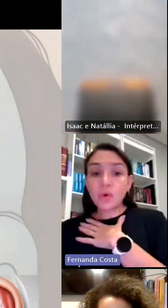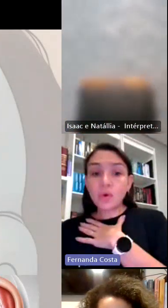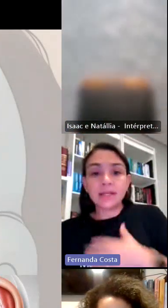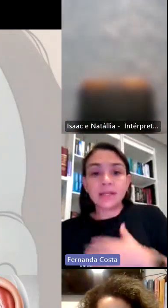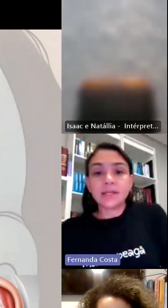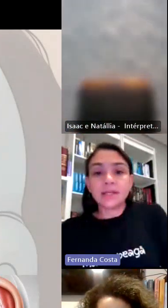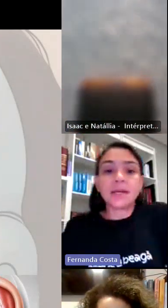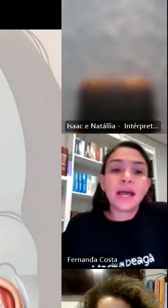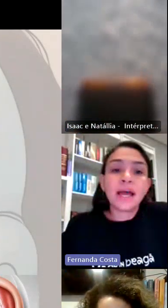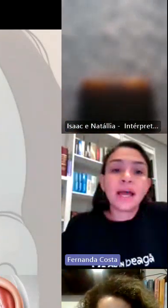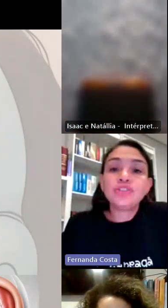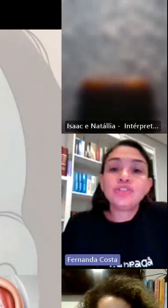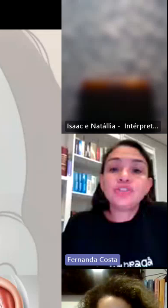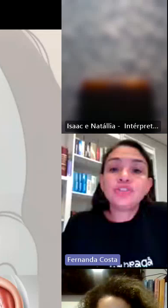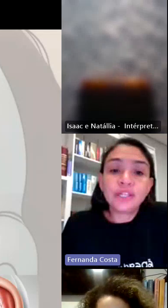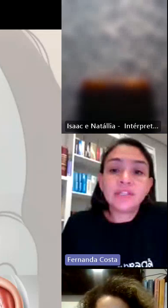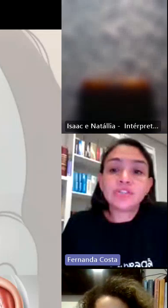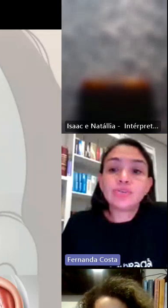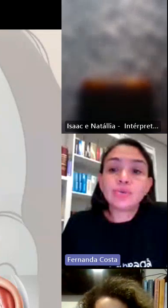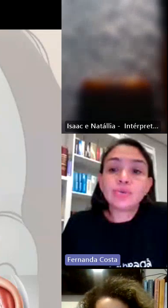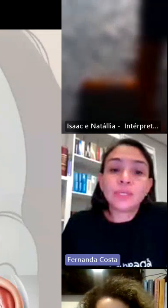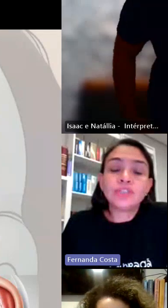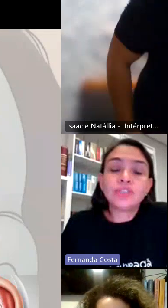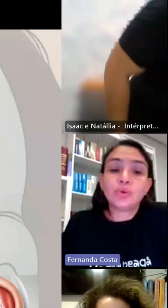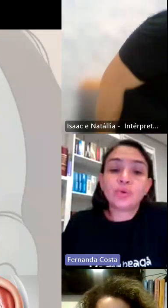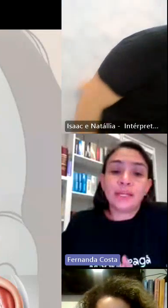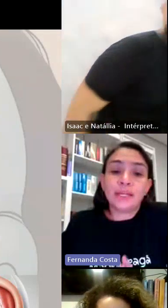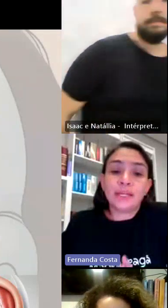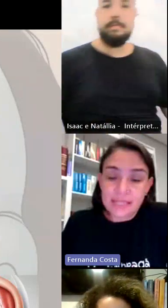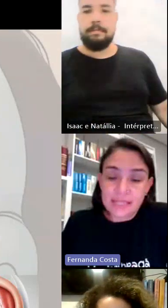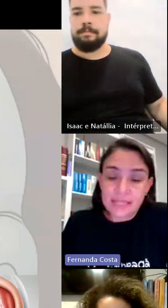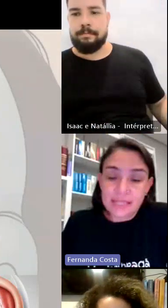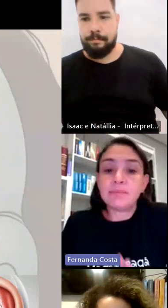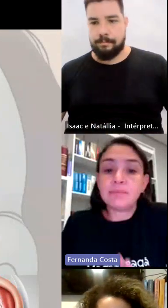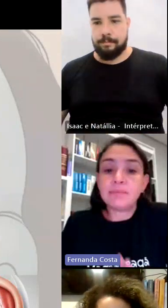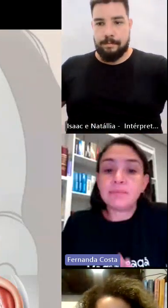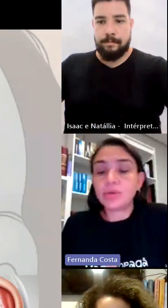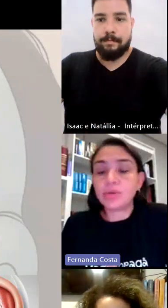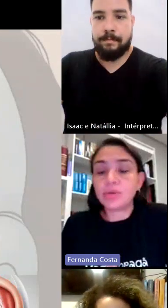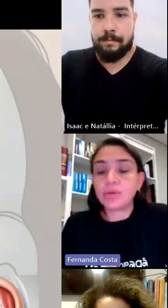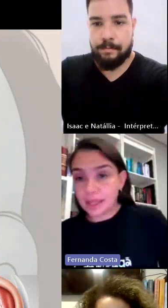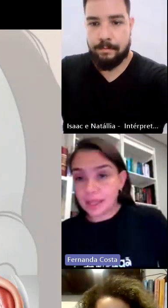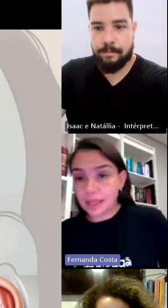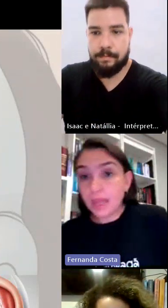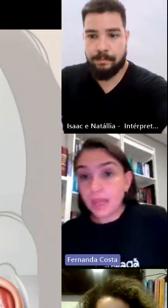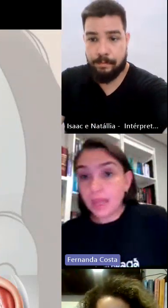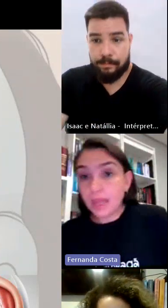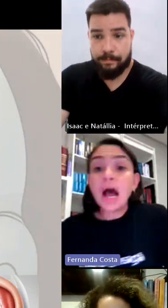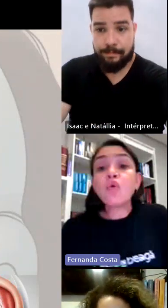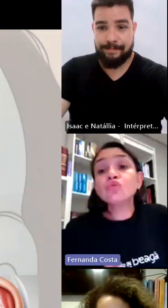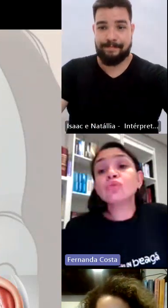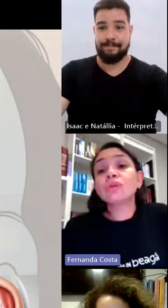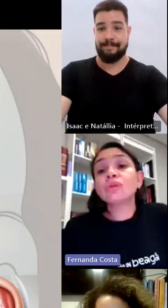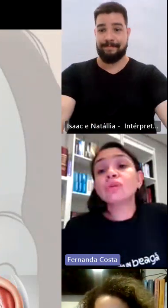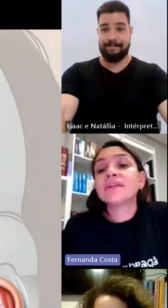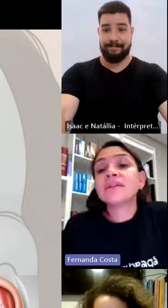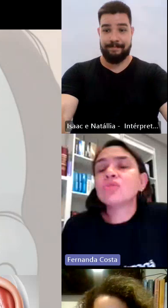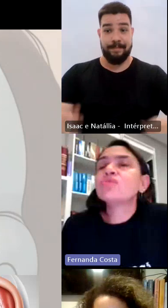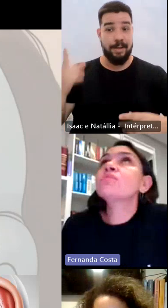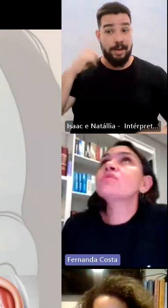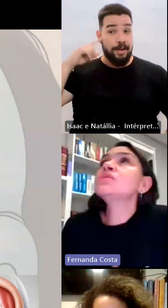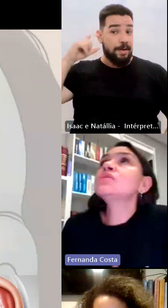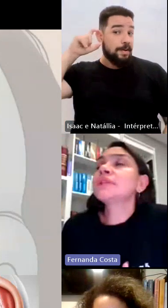A orelha, ela é dividida em estrutura de orelha externa, médio e interno. Alguns